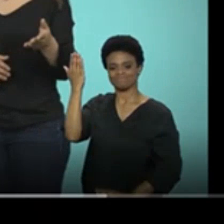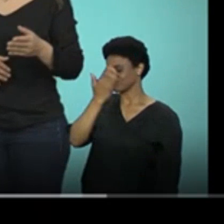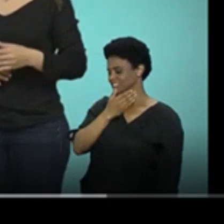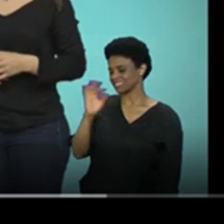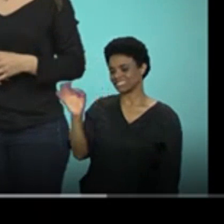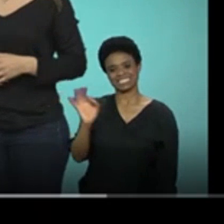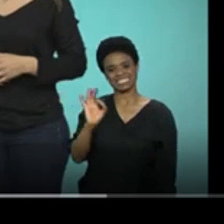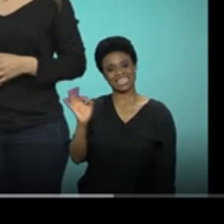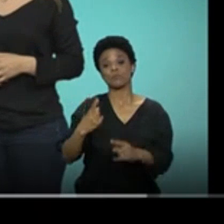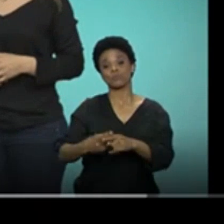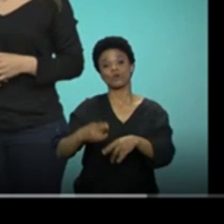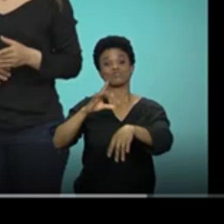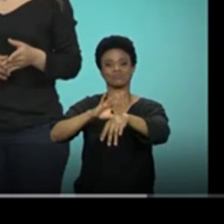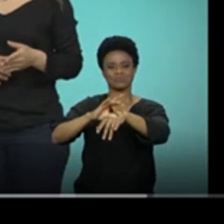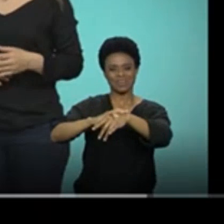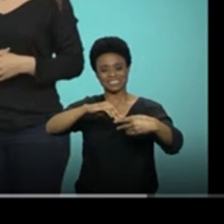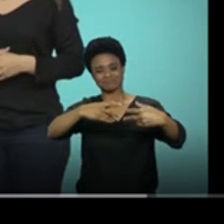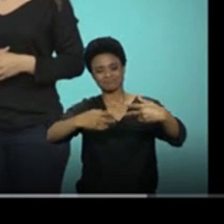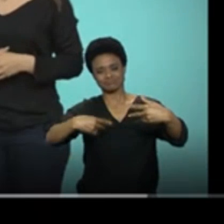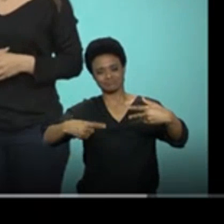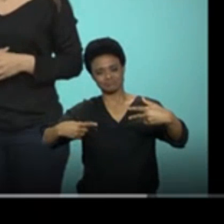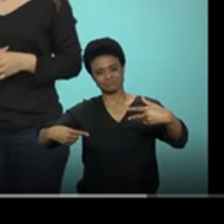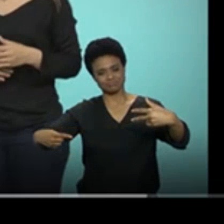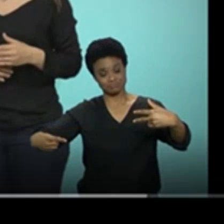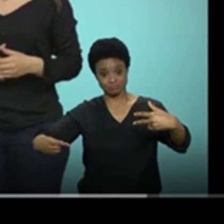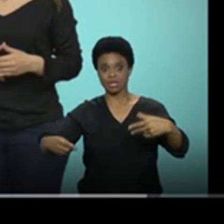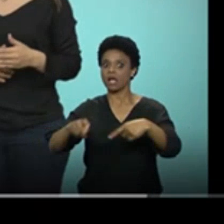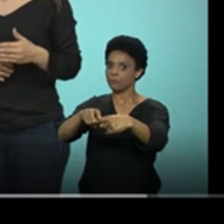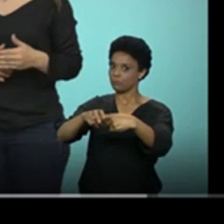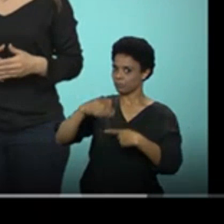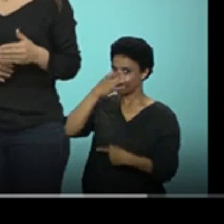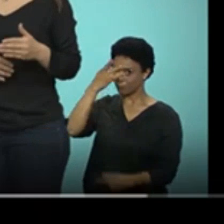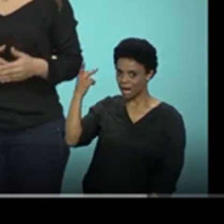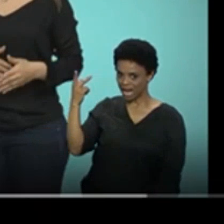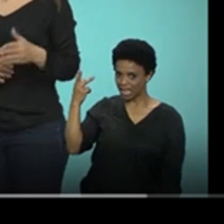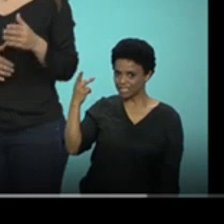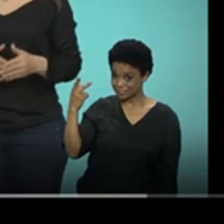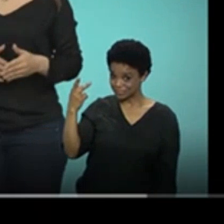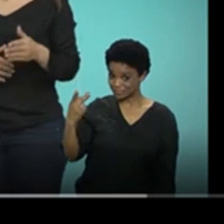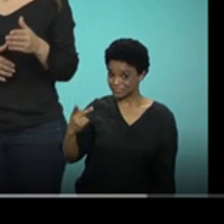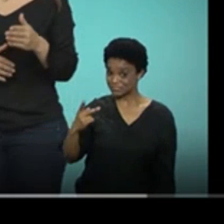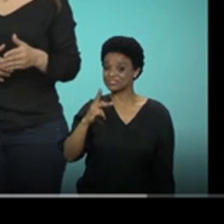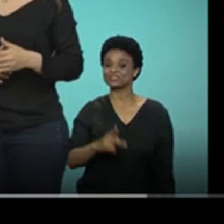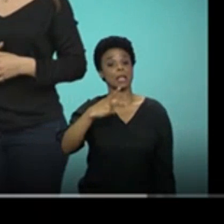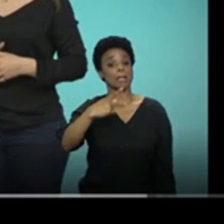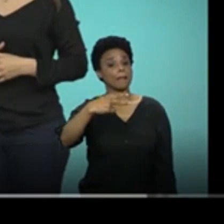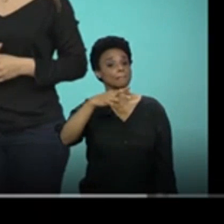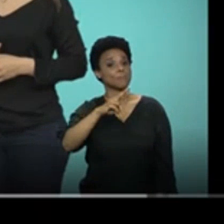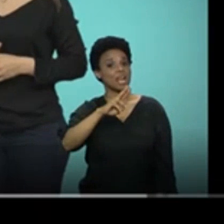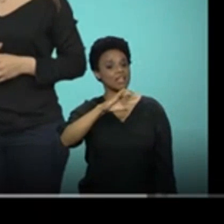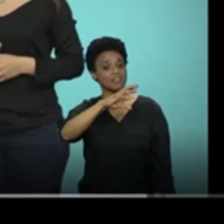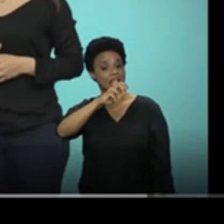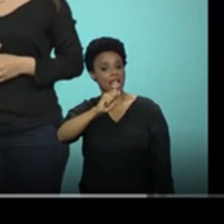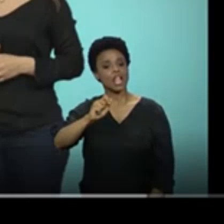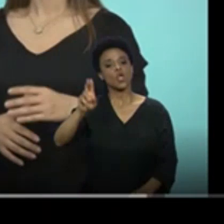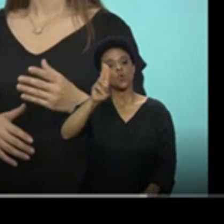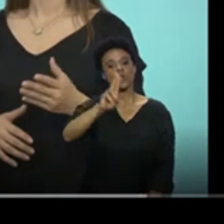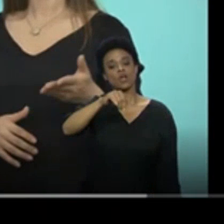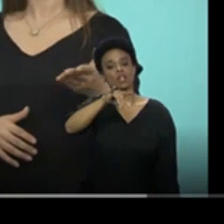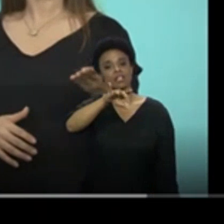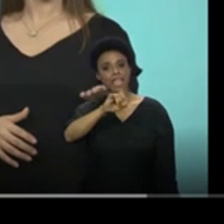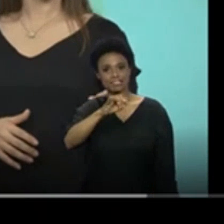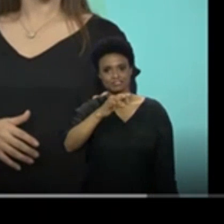comprovado por serem doenças generalizadas. Por isso, os peritos da Previdência Social utilizam o nexo técnico